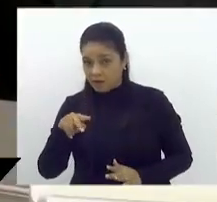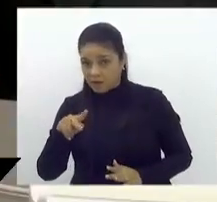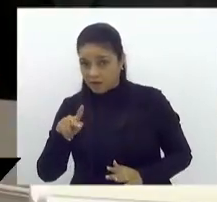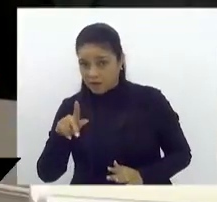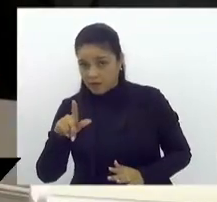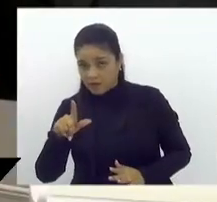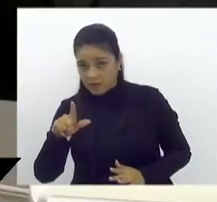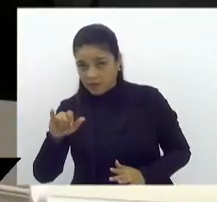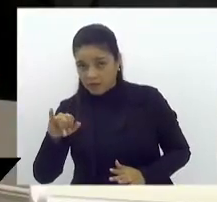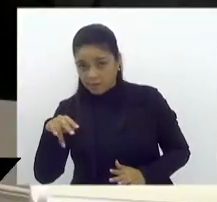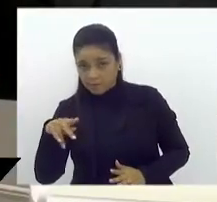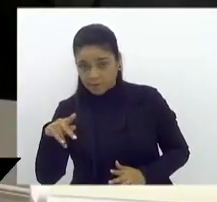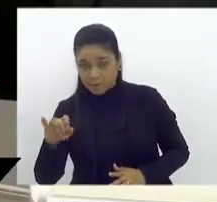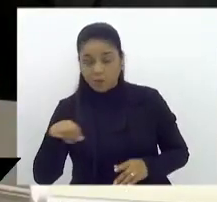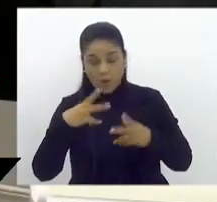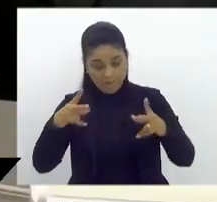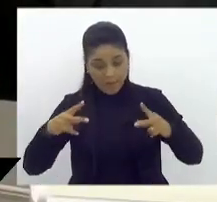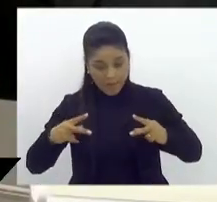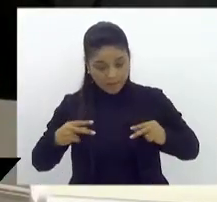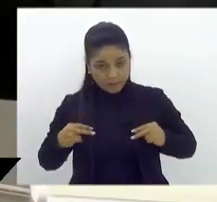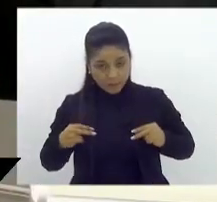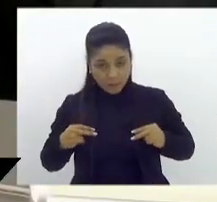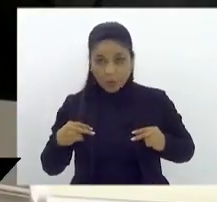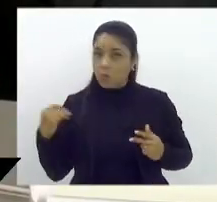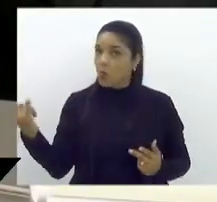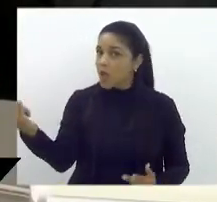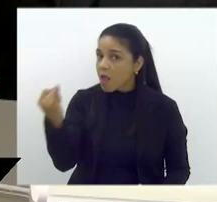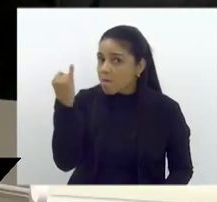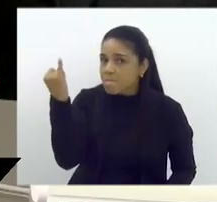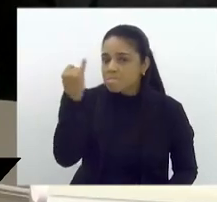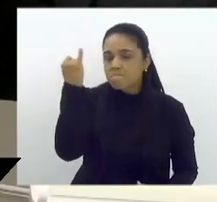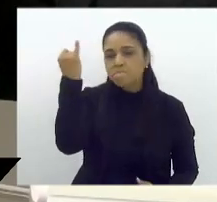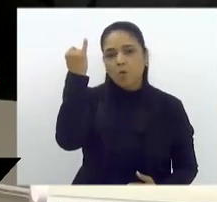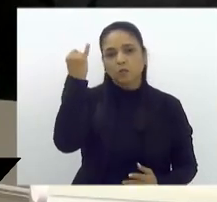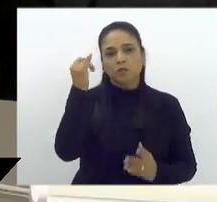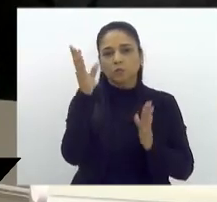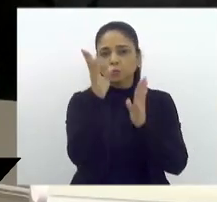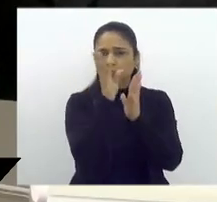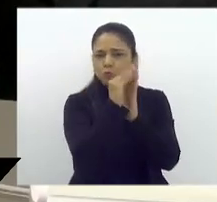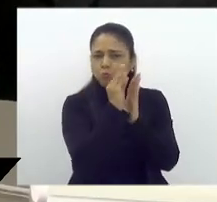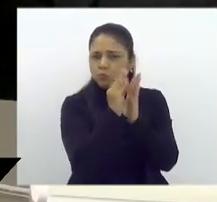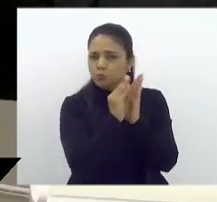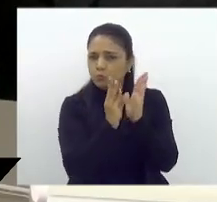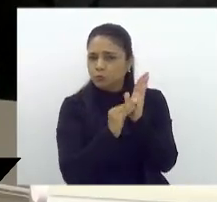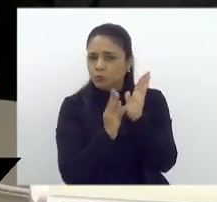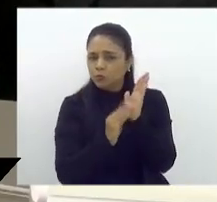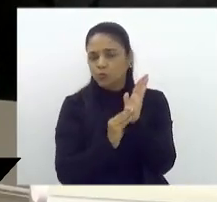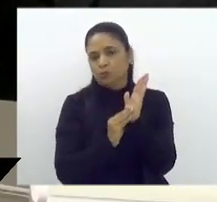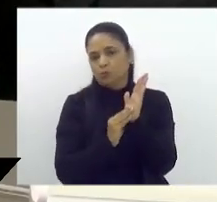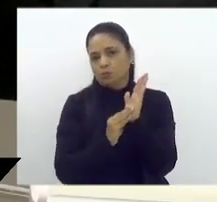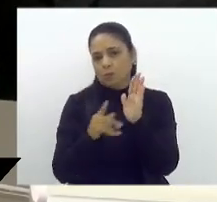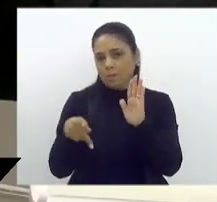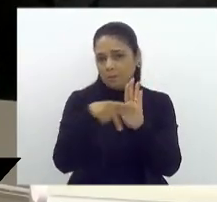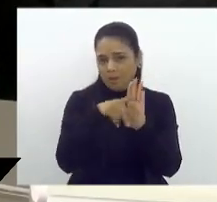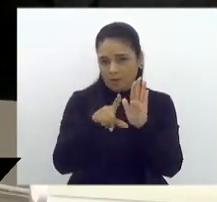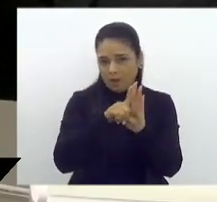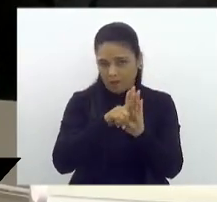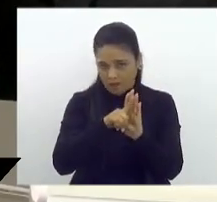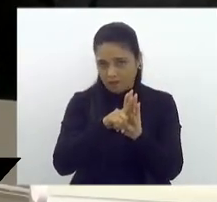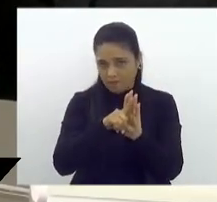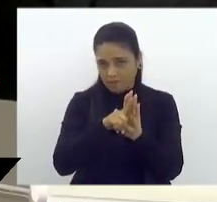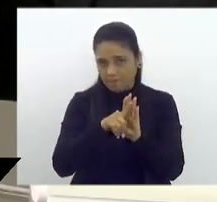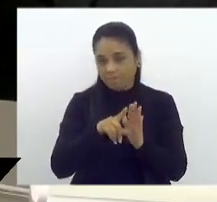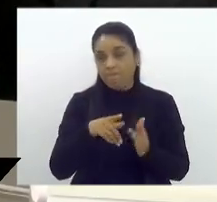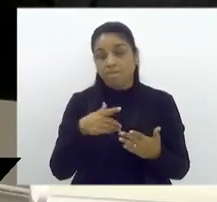PL meritório, um PL importante no seu conteúdo, porque a gente precisa